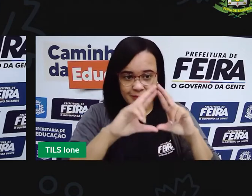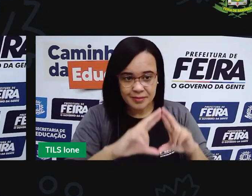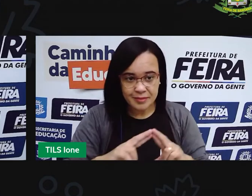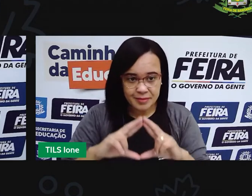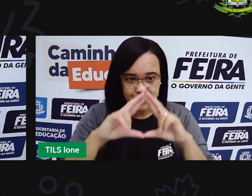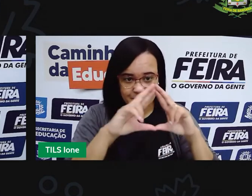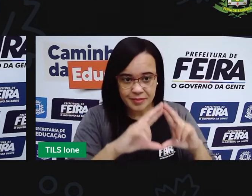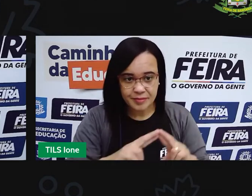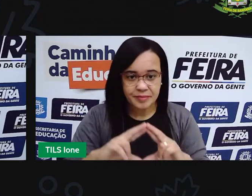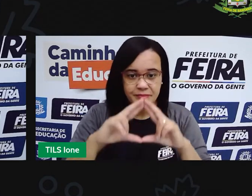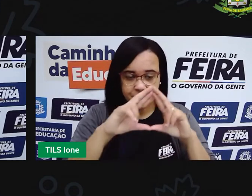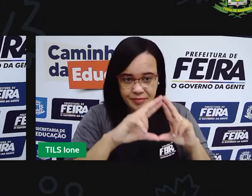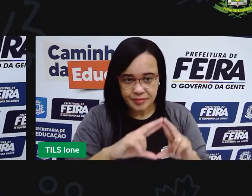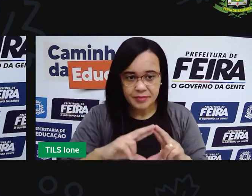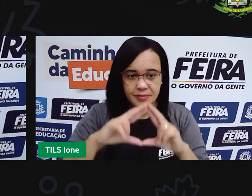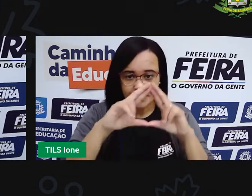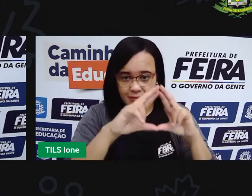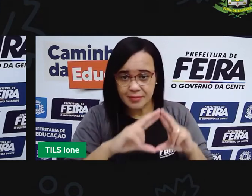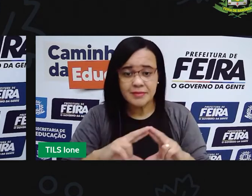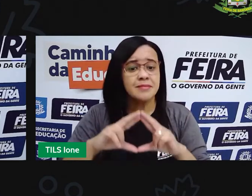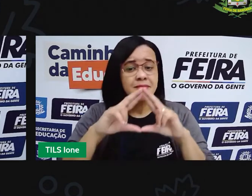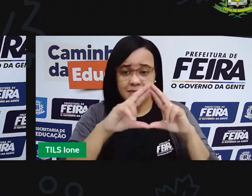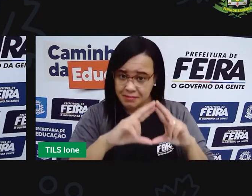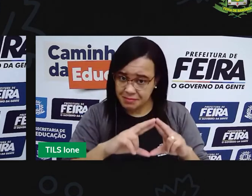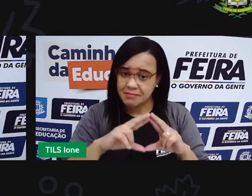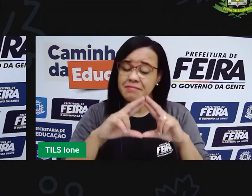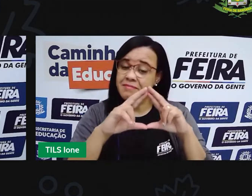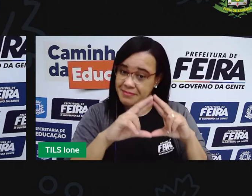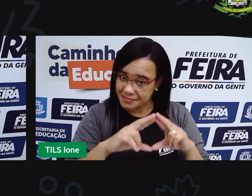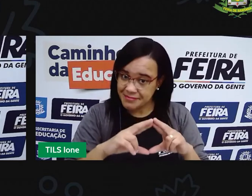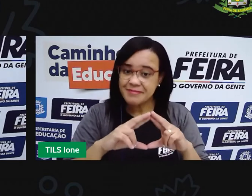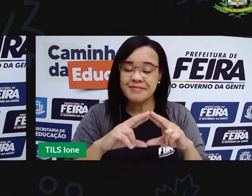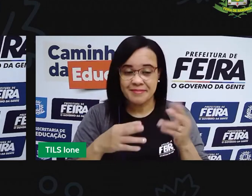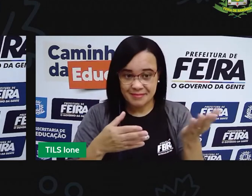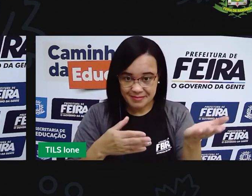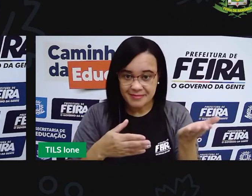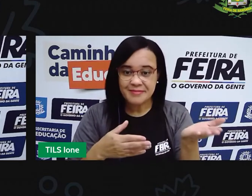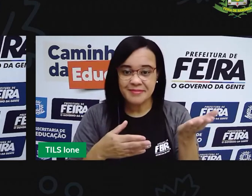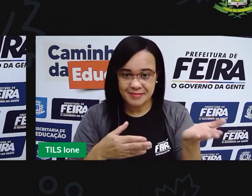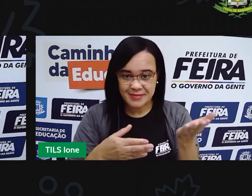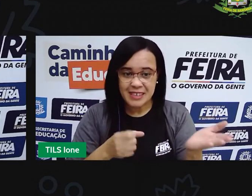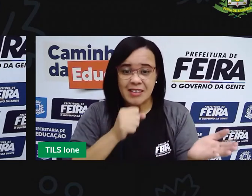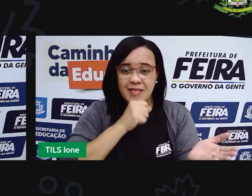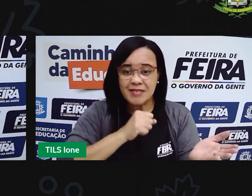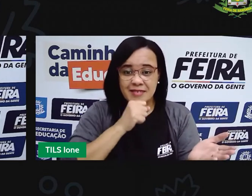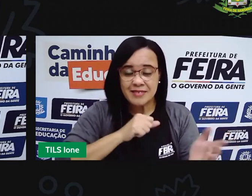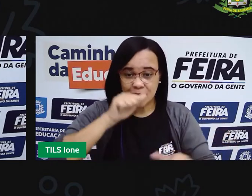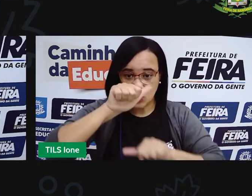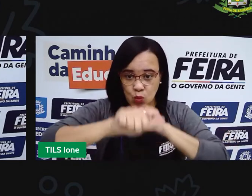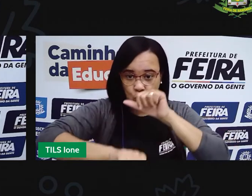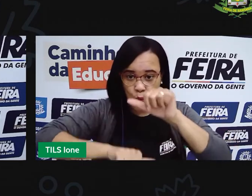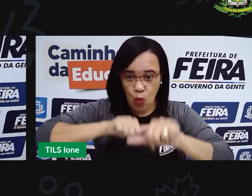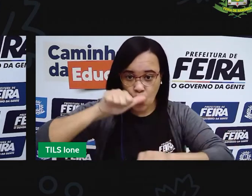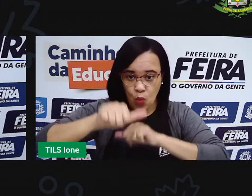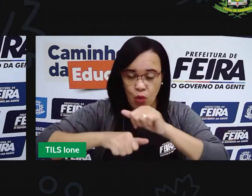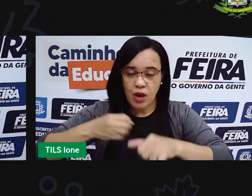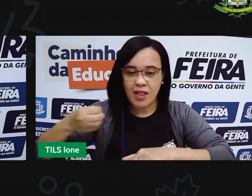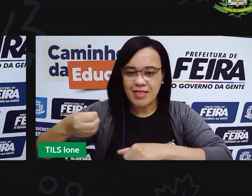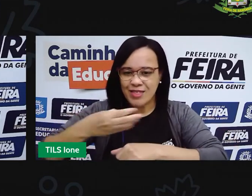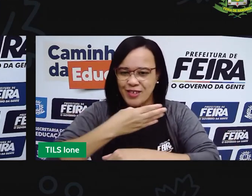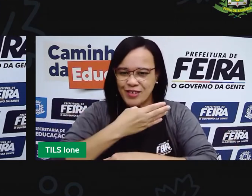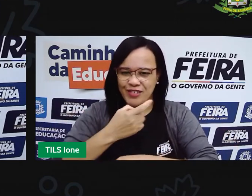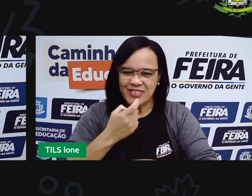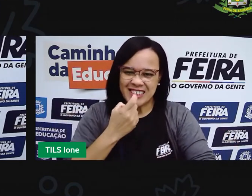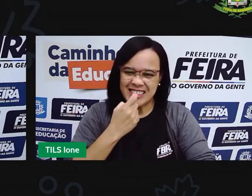símbolo mostra para a gente que essa embalagem ela é reciclável. É uma embalagem de plástico e ela